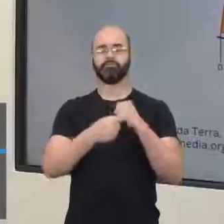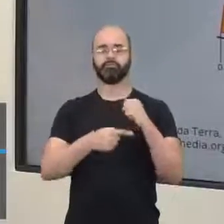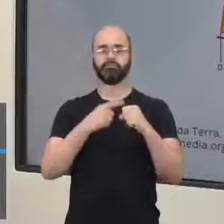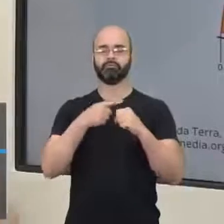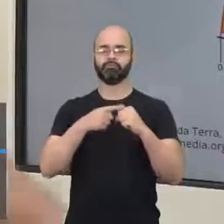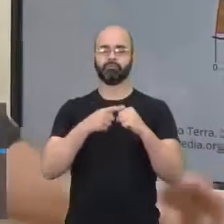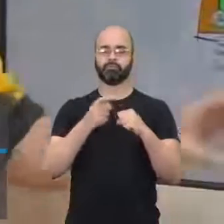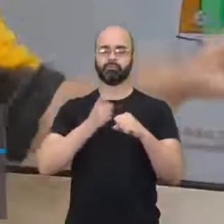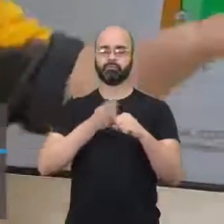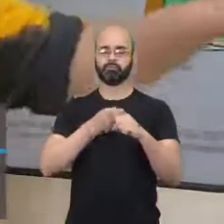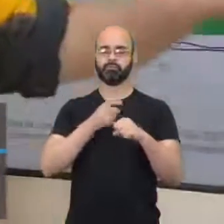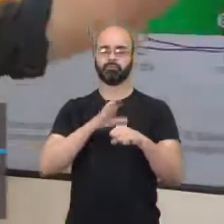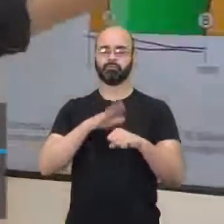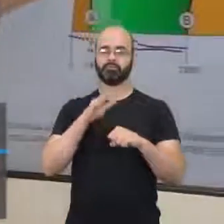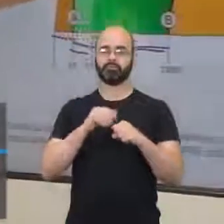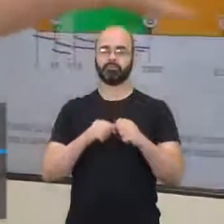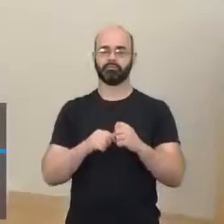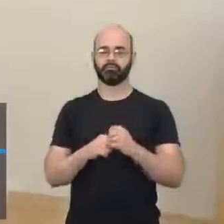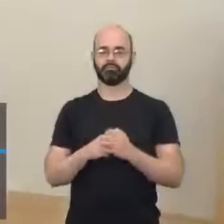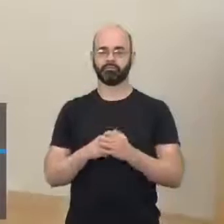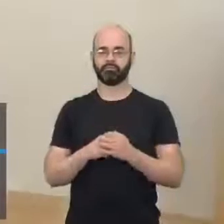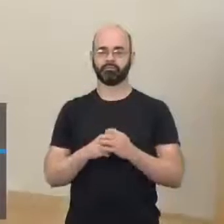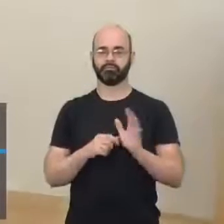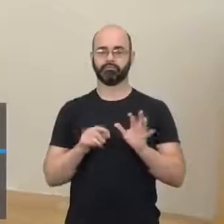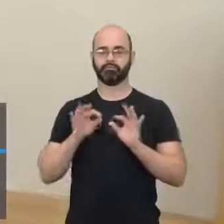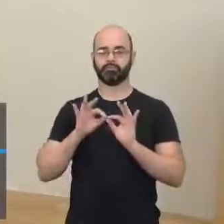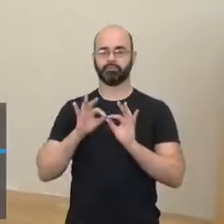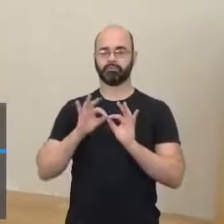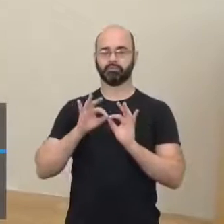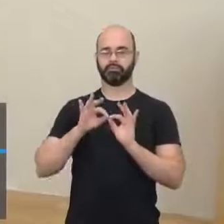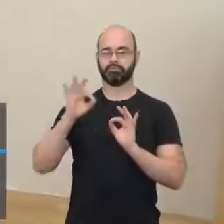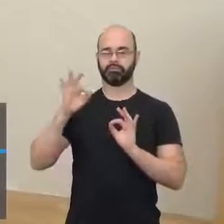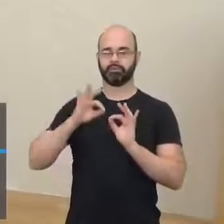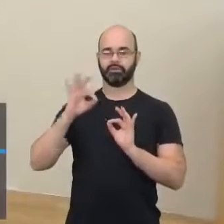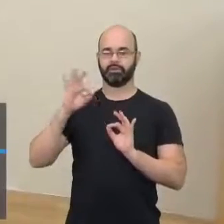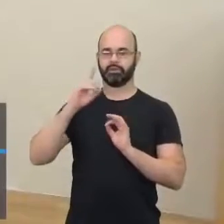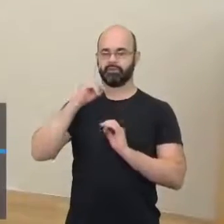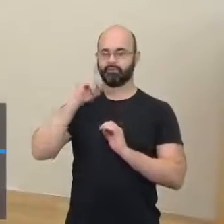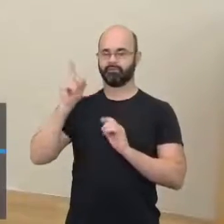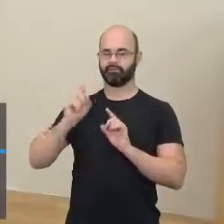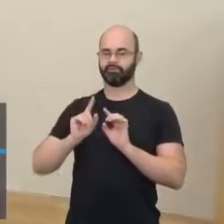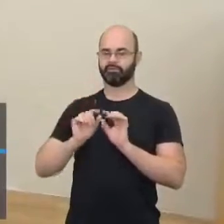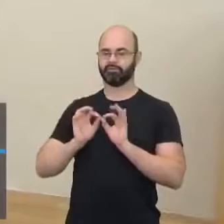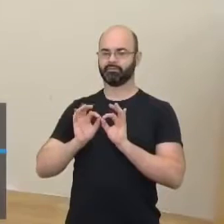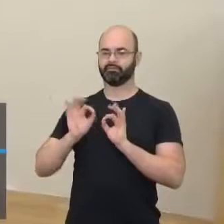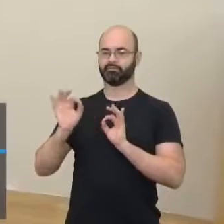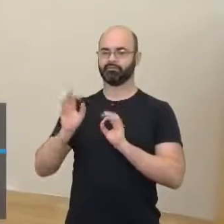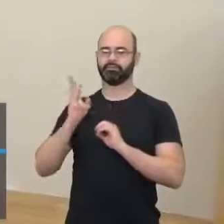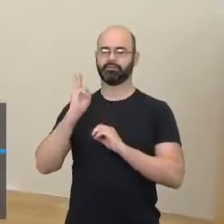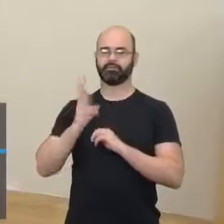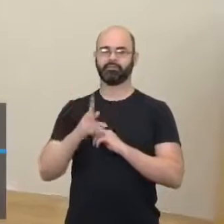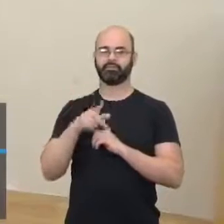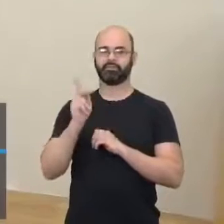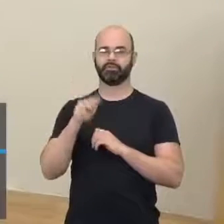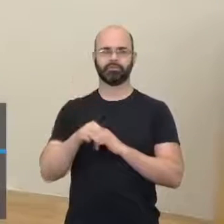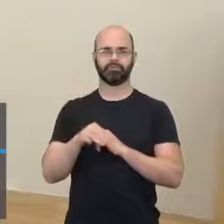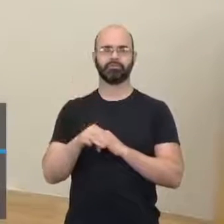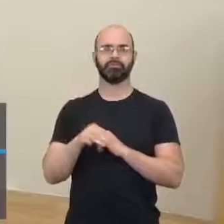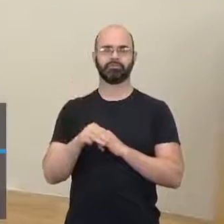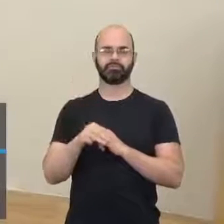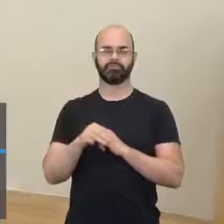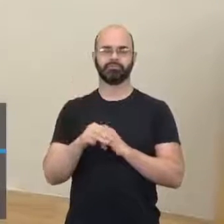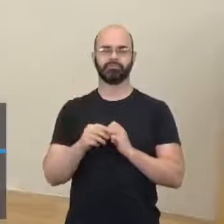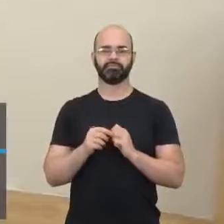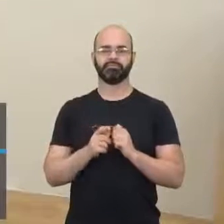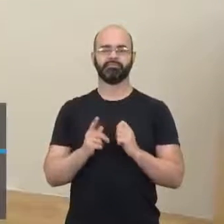um núcleo mais sólido. Mas vejam aí a distância que nós temos aqui, né? Mais de 3.000 quilômetros, ou seja, o